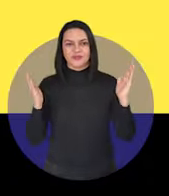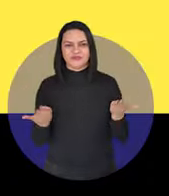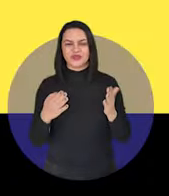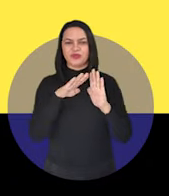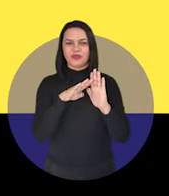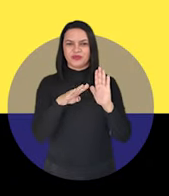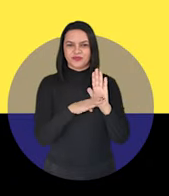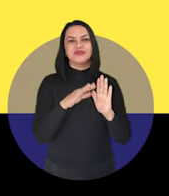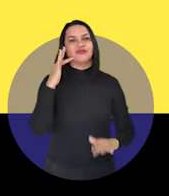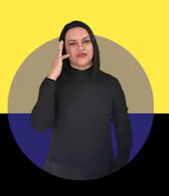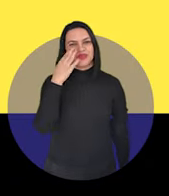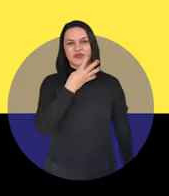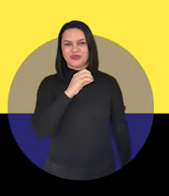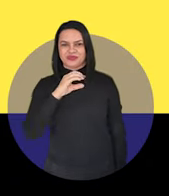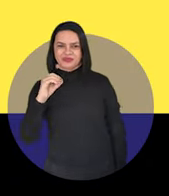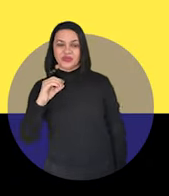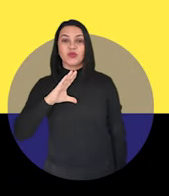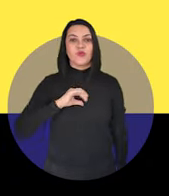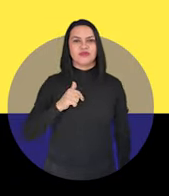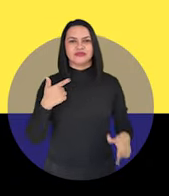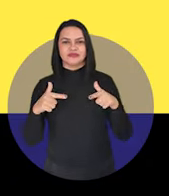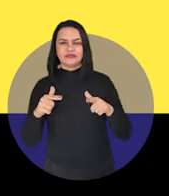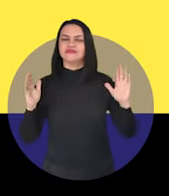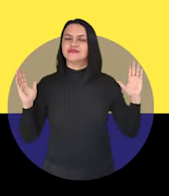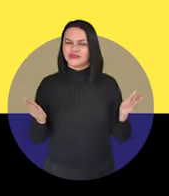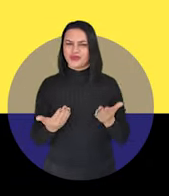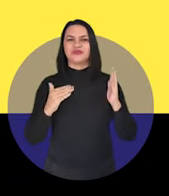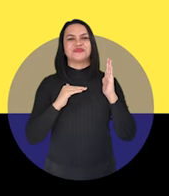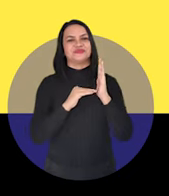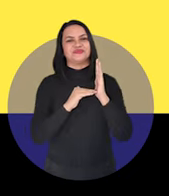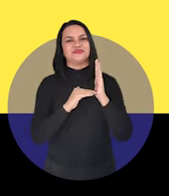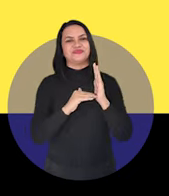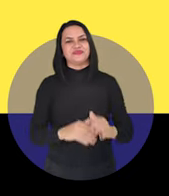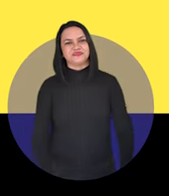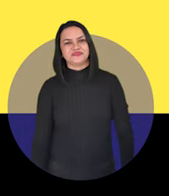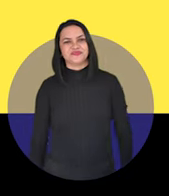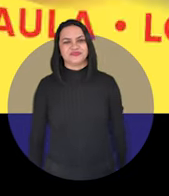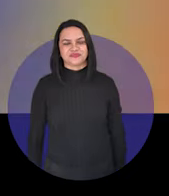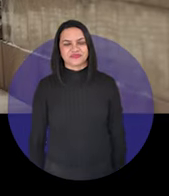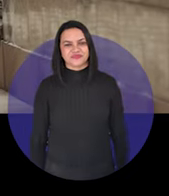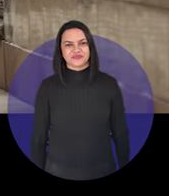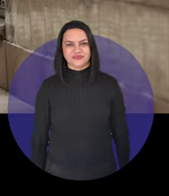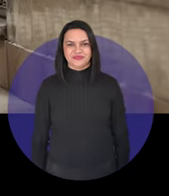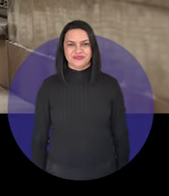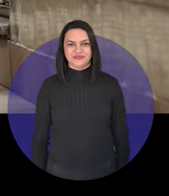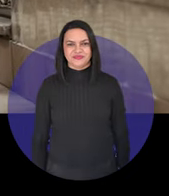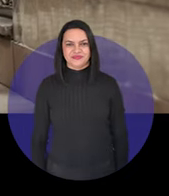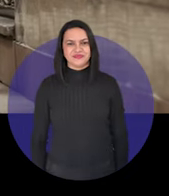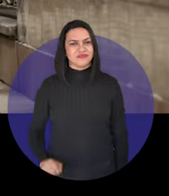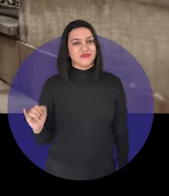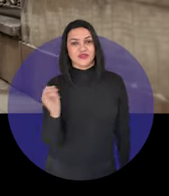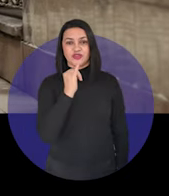Começa agora o programa Flávio Dino 400, Coragem e Trabalho, agora no Senado.